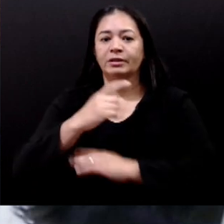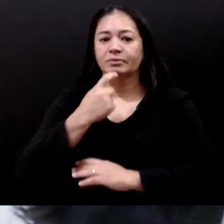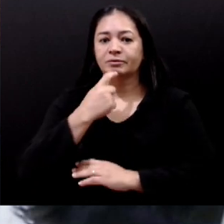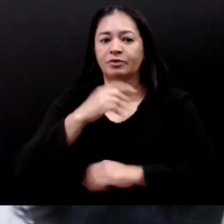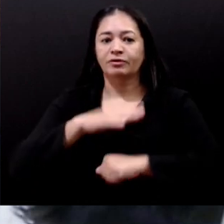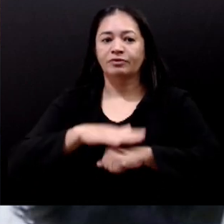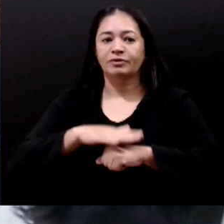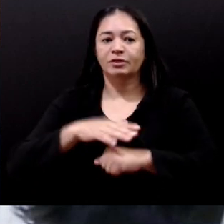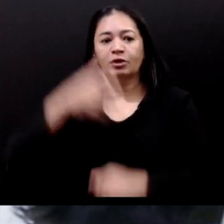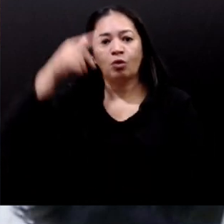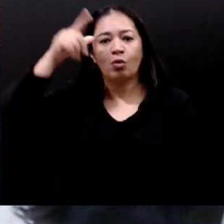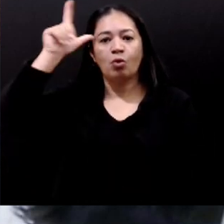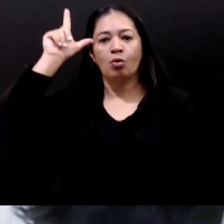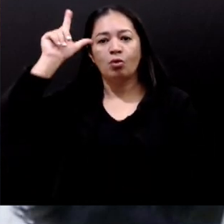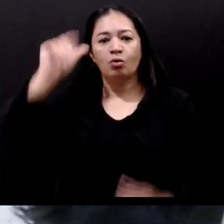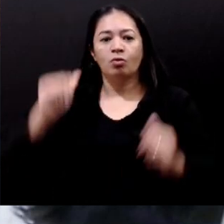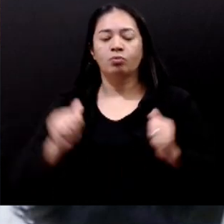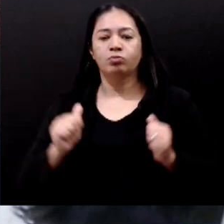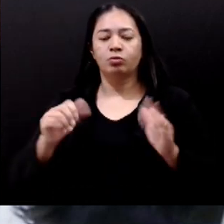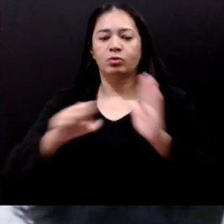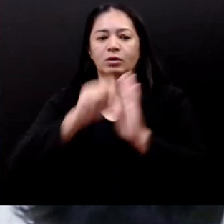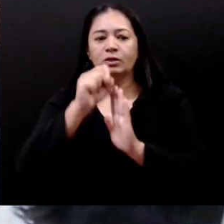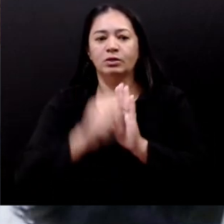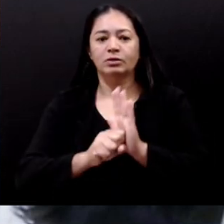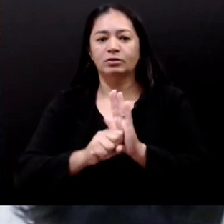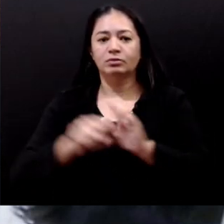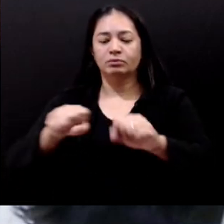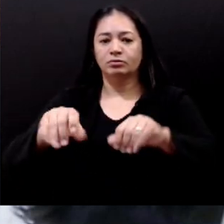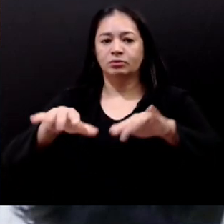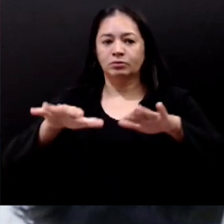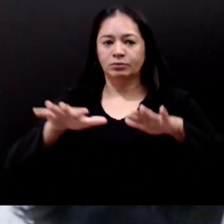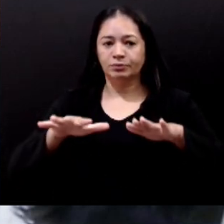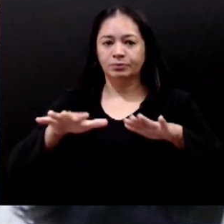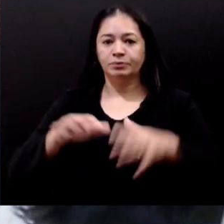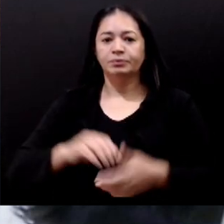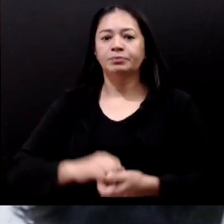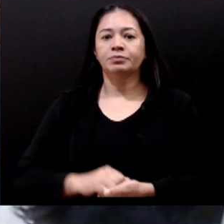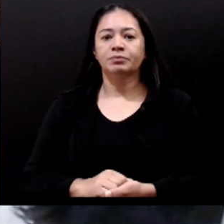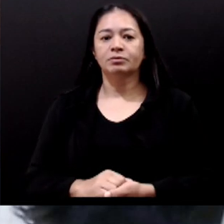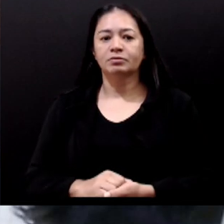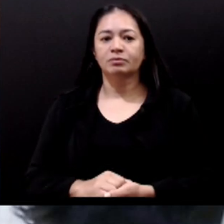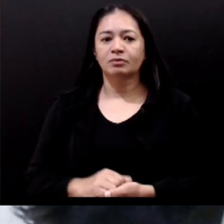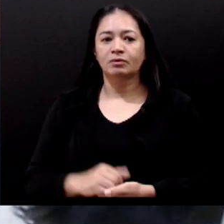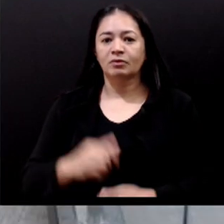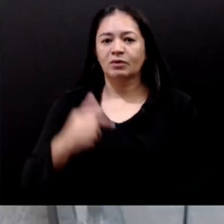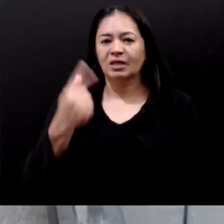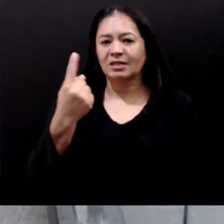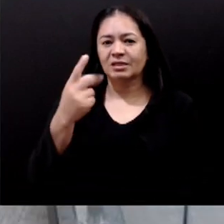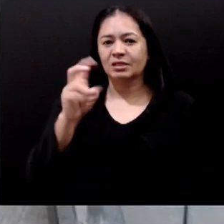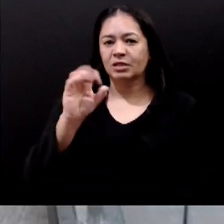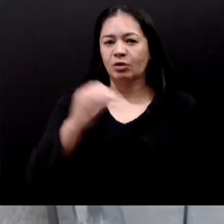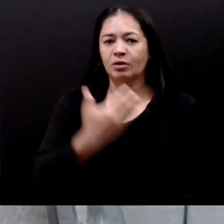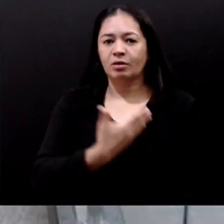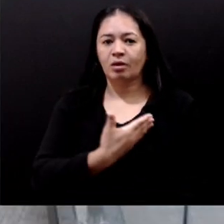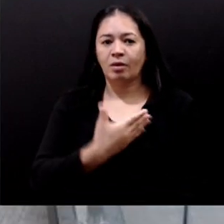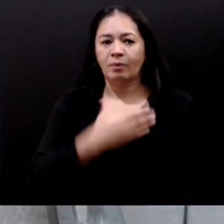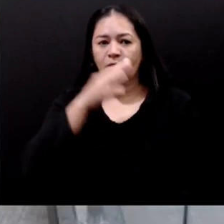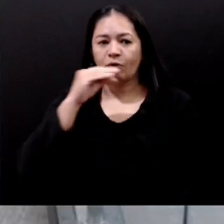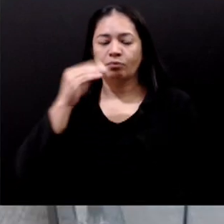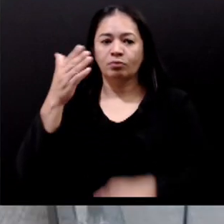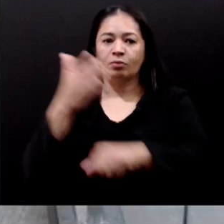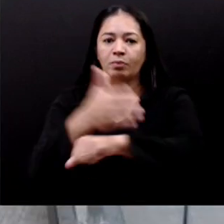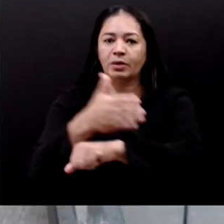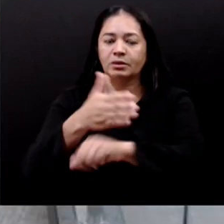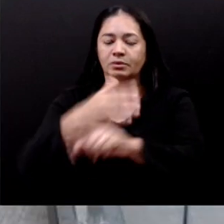ato simbólico no plenário José Maria Matozinho. Cerca de 150 colegas participaram da homenagem, que